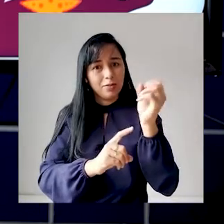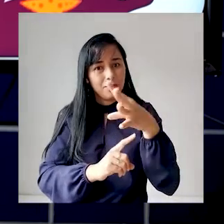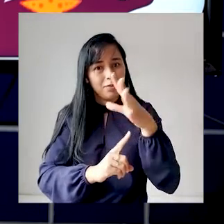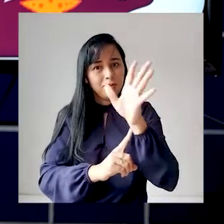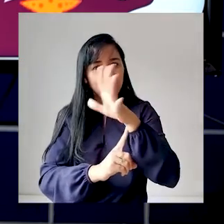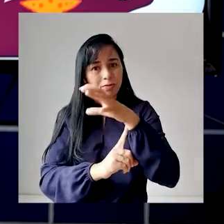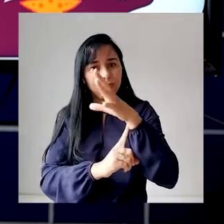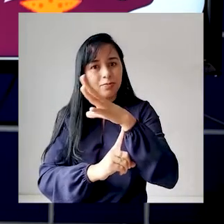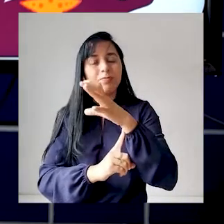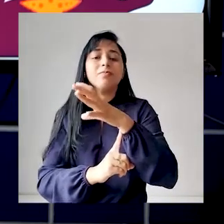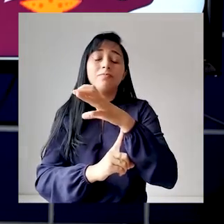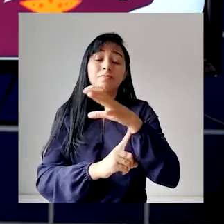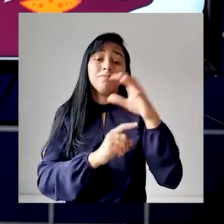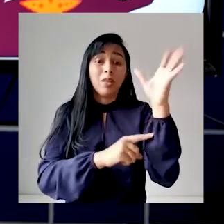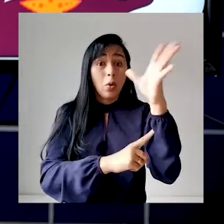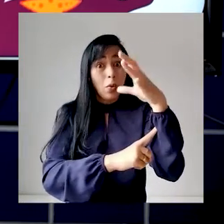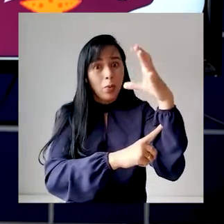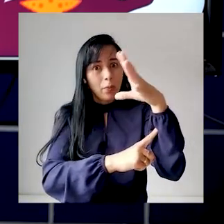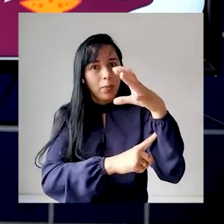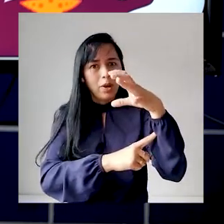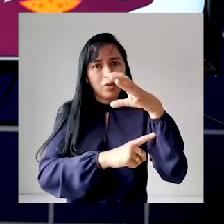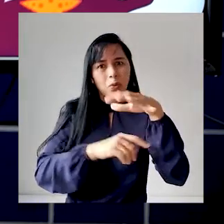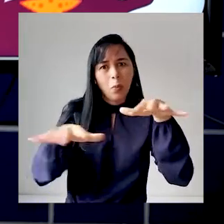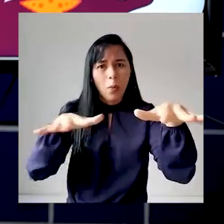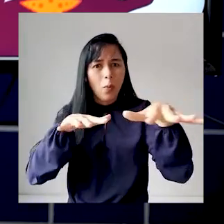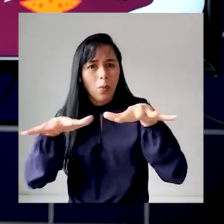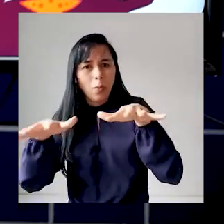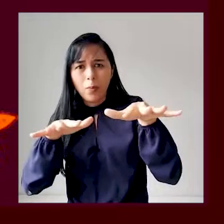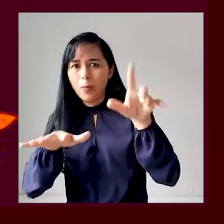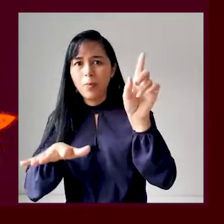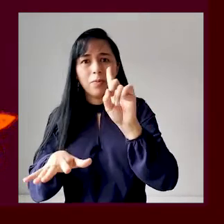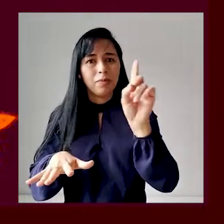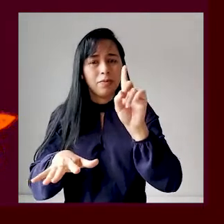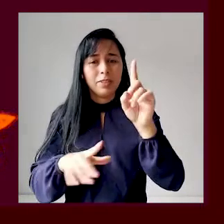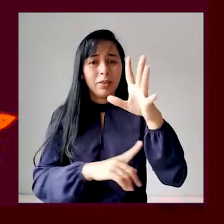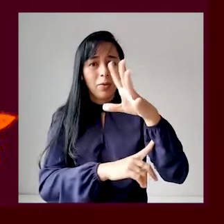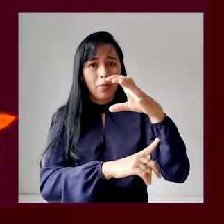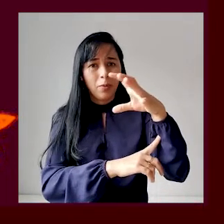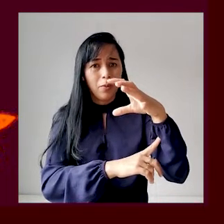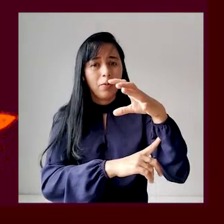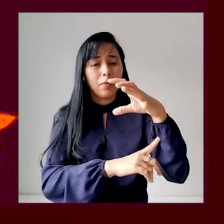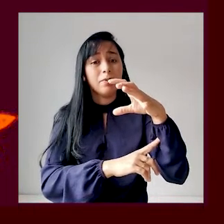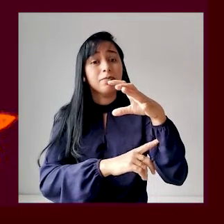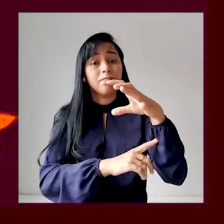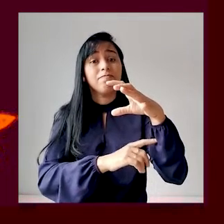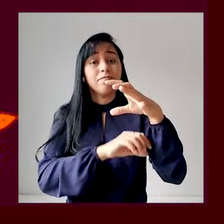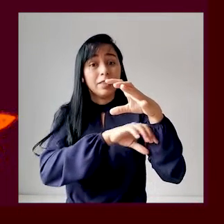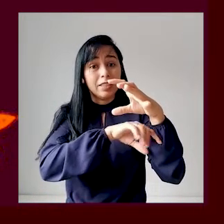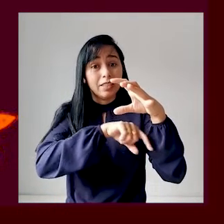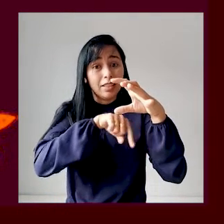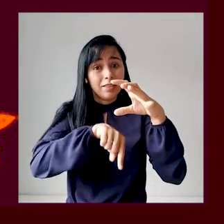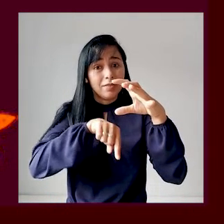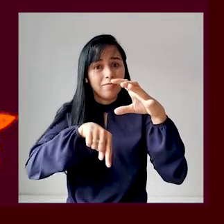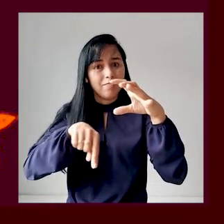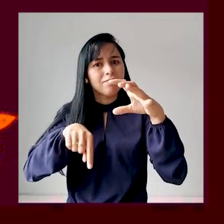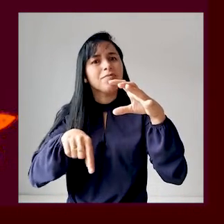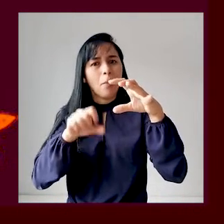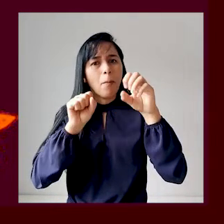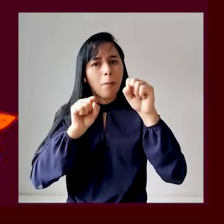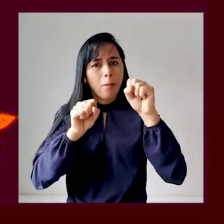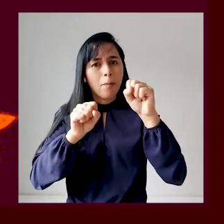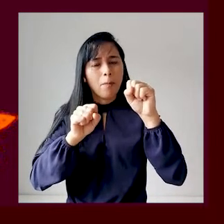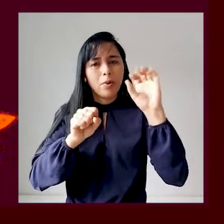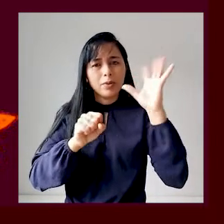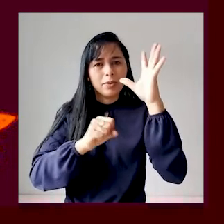sésseis, fixos, que ficam paradinhas. E do lado delas podem nascer brotos,